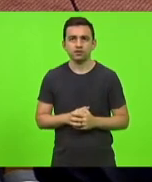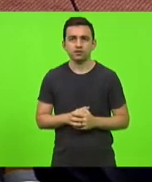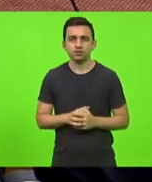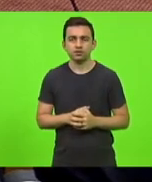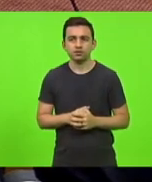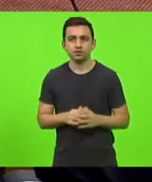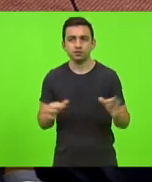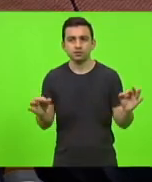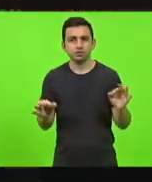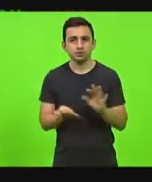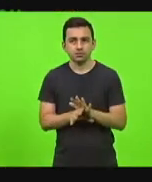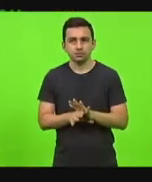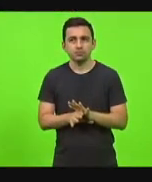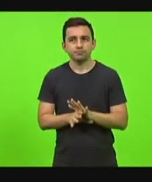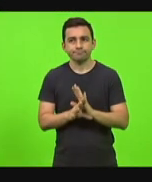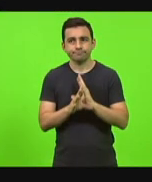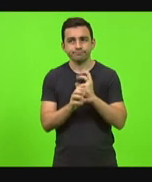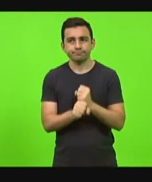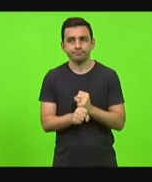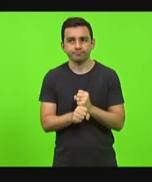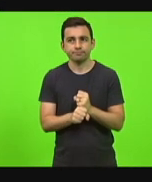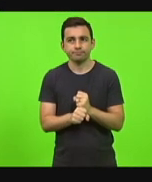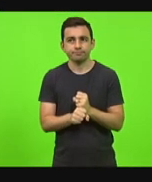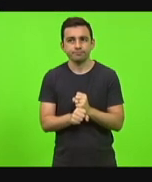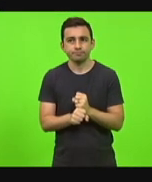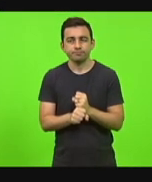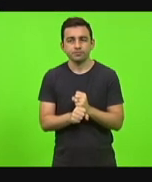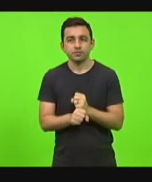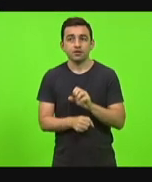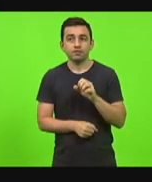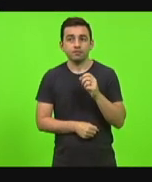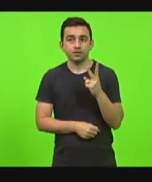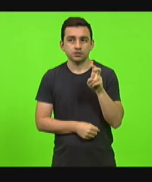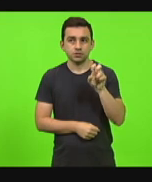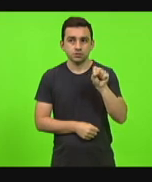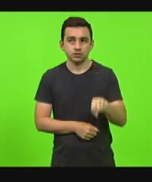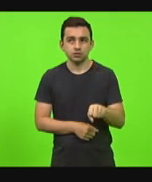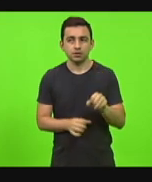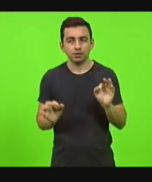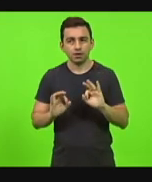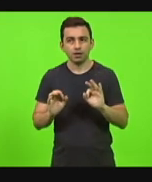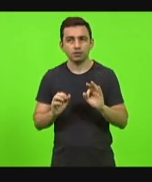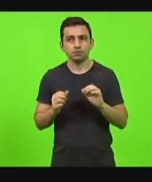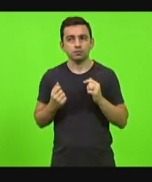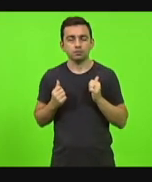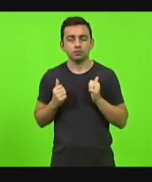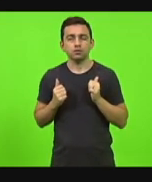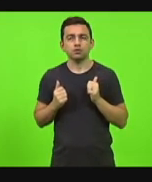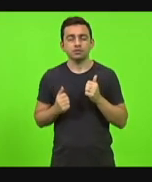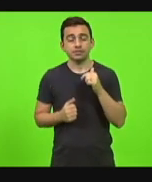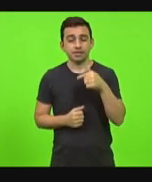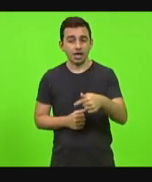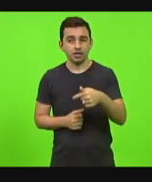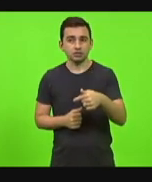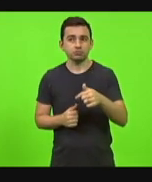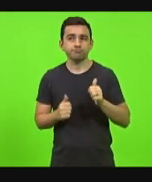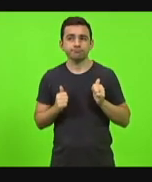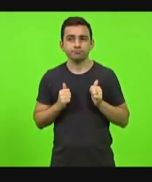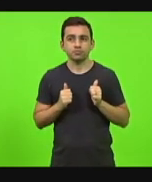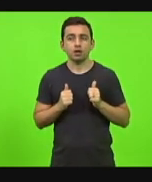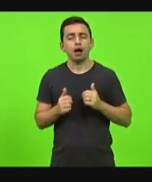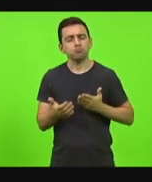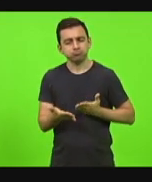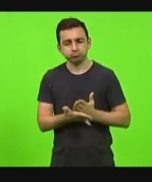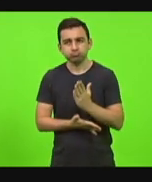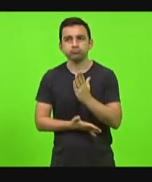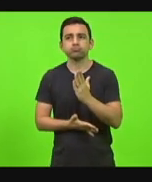Encerrada a votação, colho o resultado. 25 votos sim, nenhum voto contra, 7 abstenções. Está aprovado